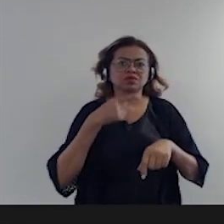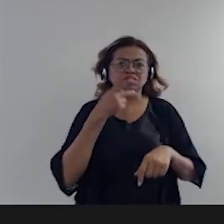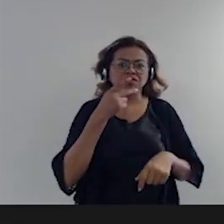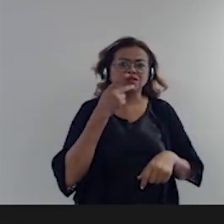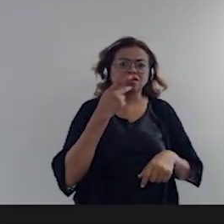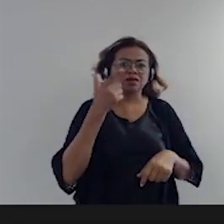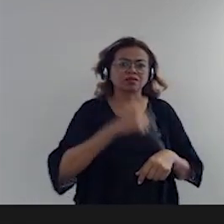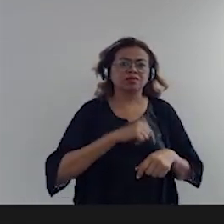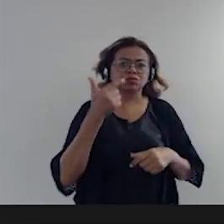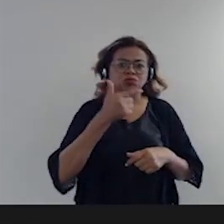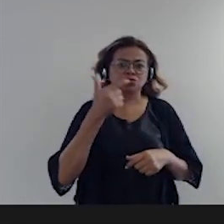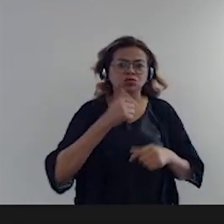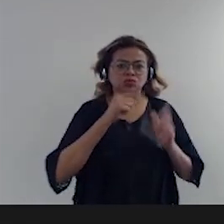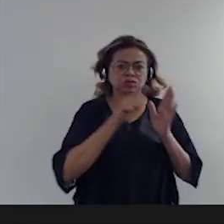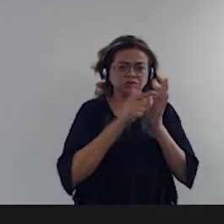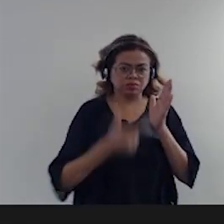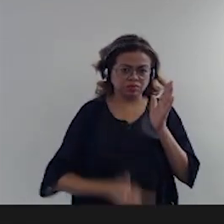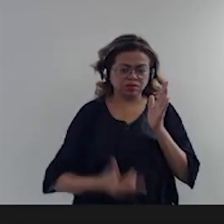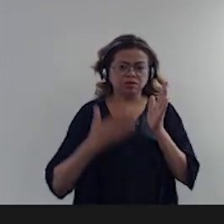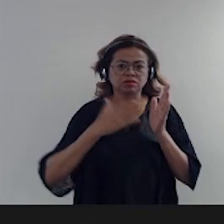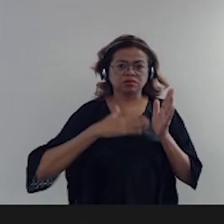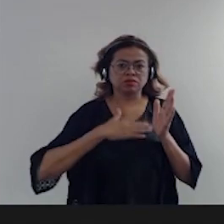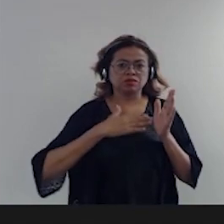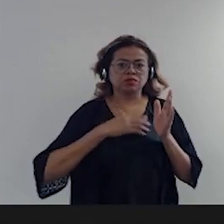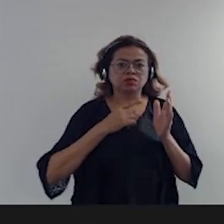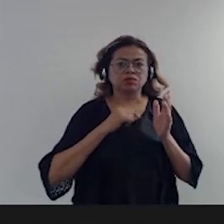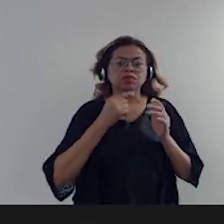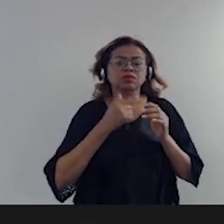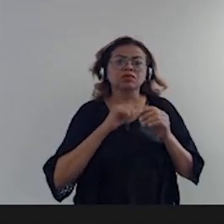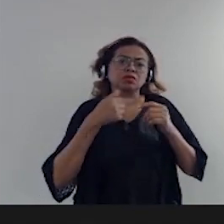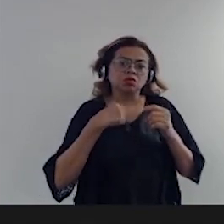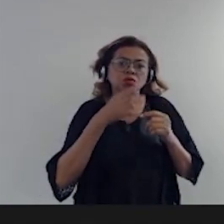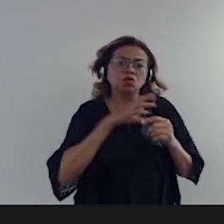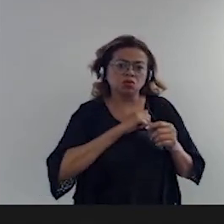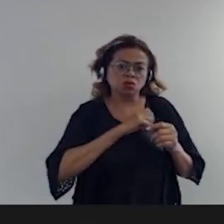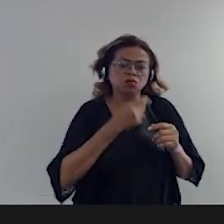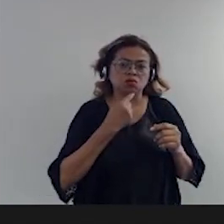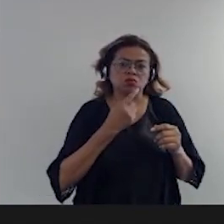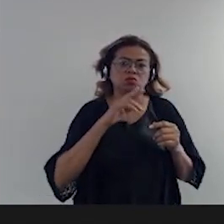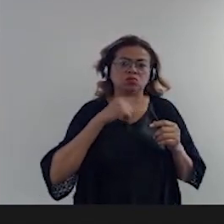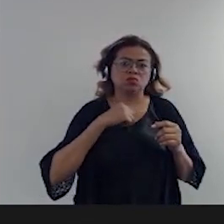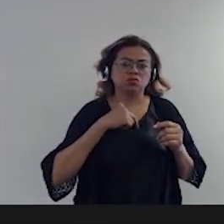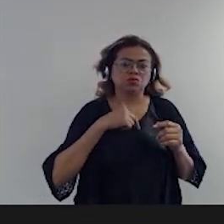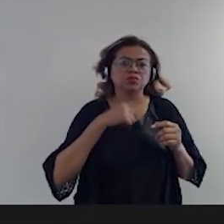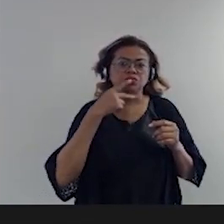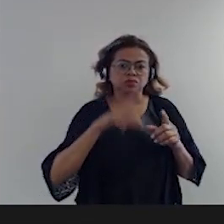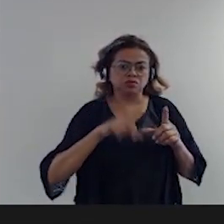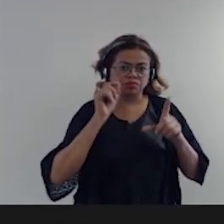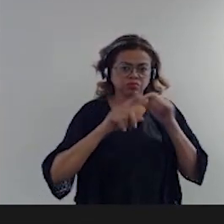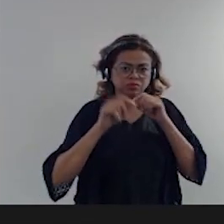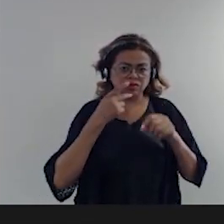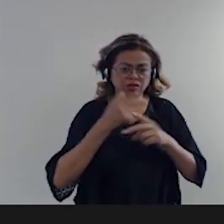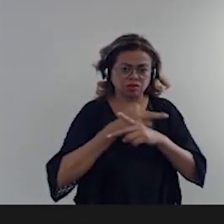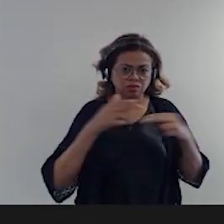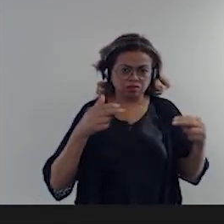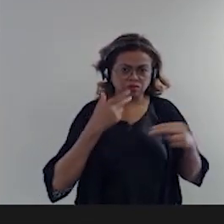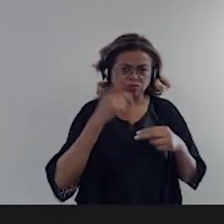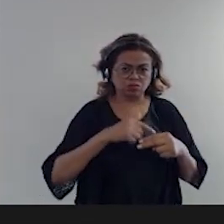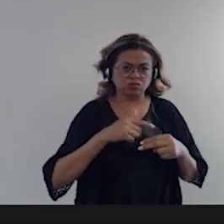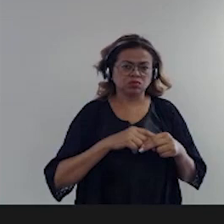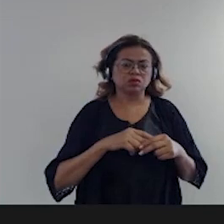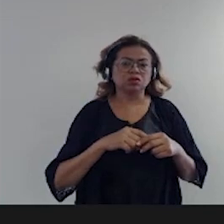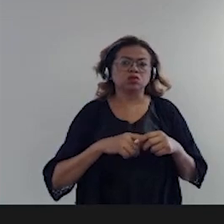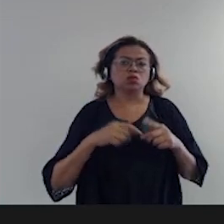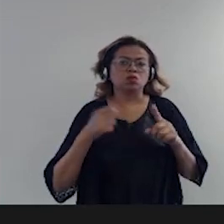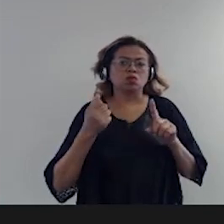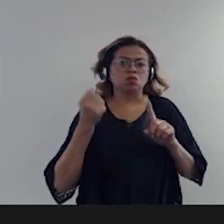2 matérias que são, de fato, do meu interesse pessoal, que é a questão do feminicídio, mas não